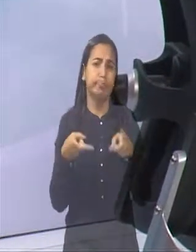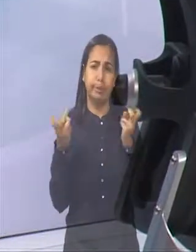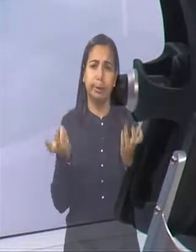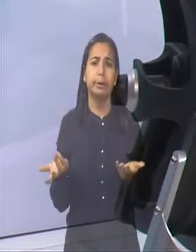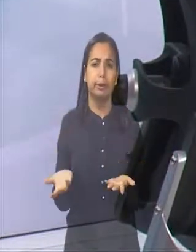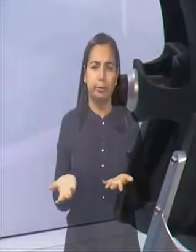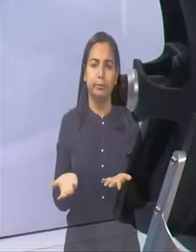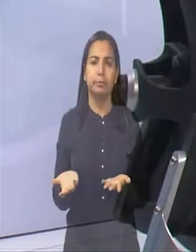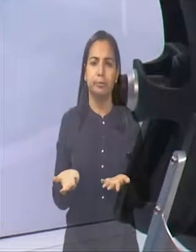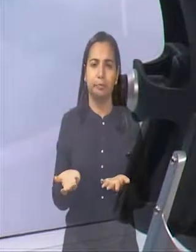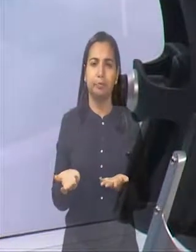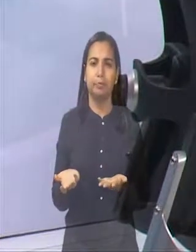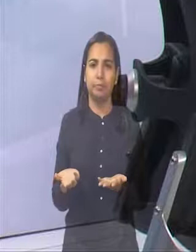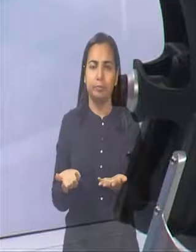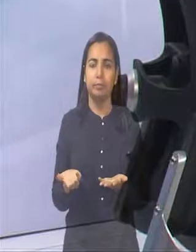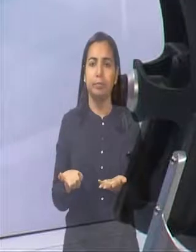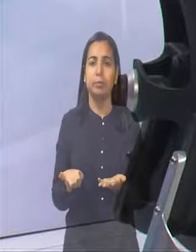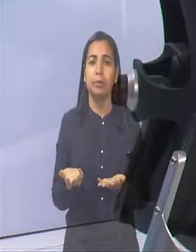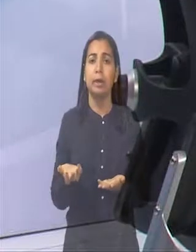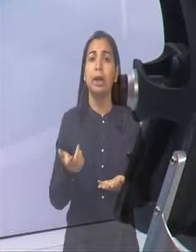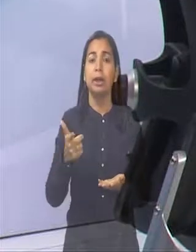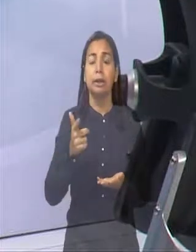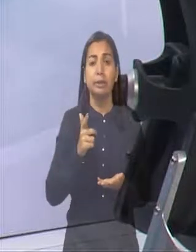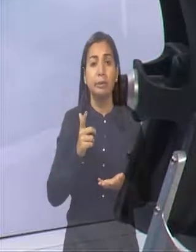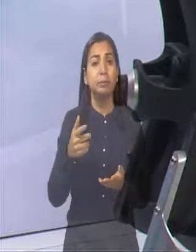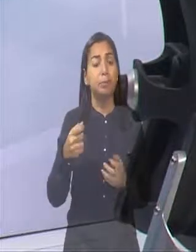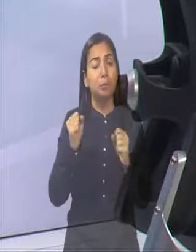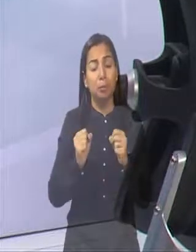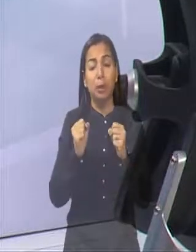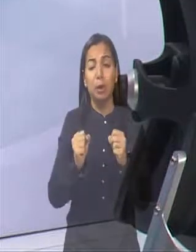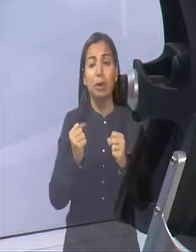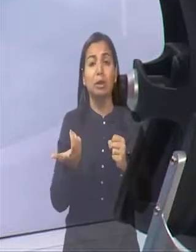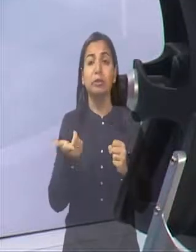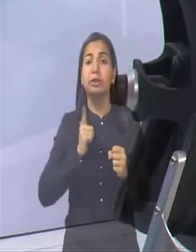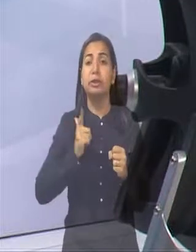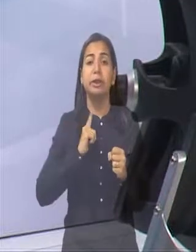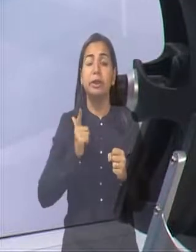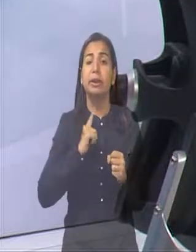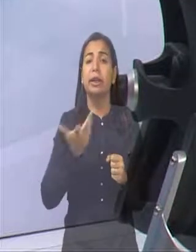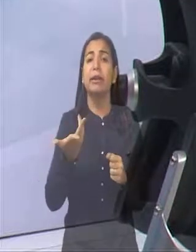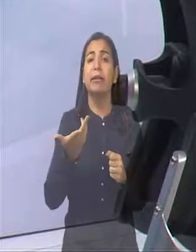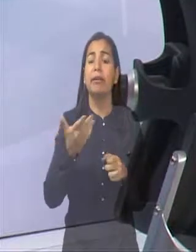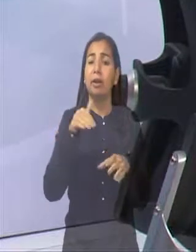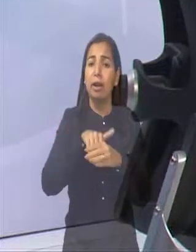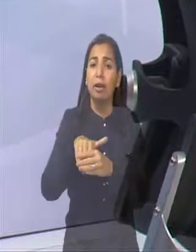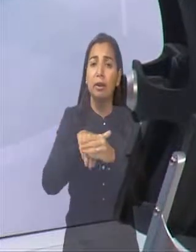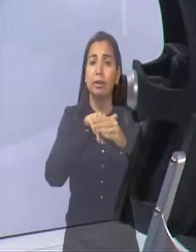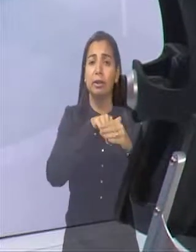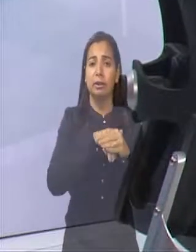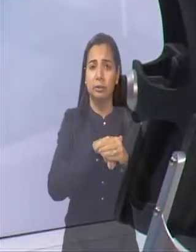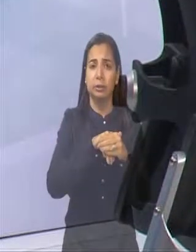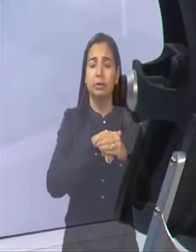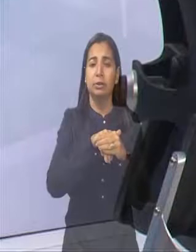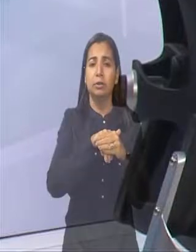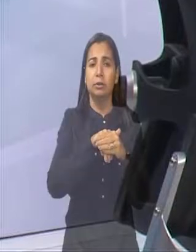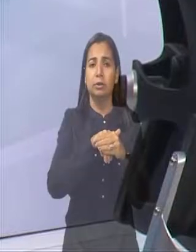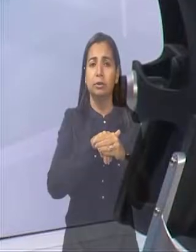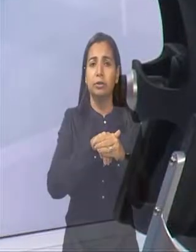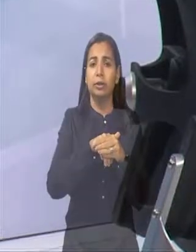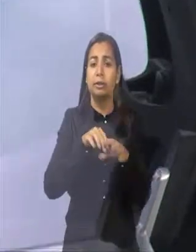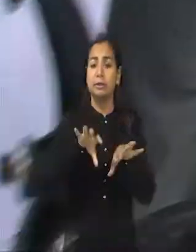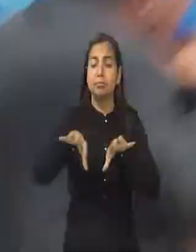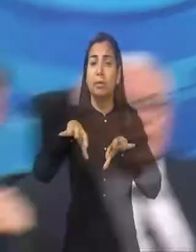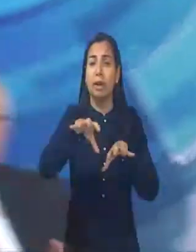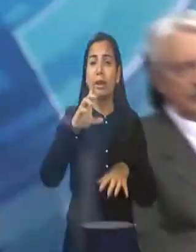né? Tem a caça ao fundo partidário. Também. Poderíamos ter, por exemplo, eleições descasadas.